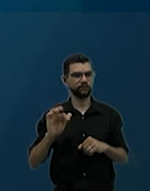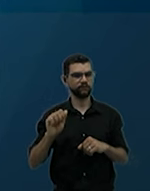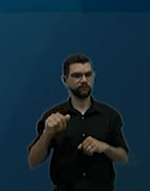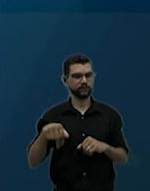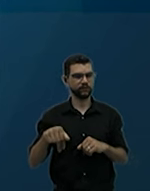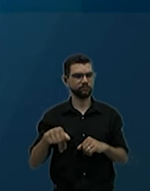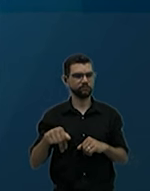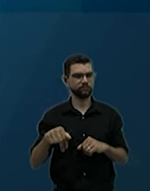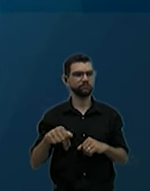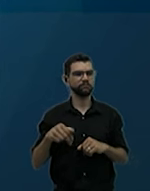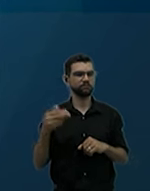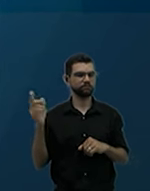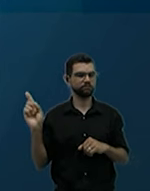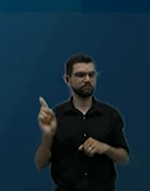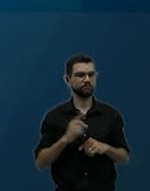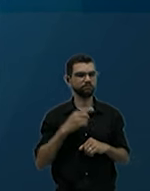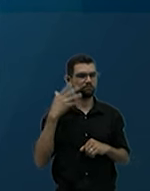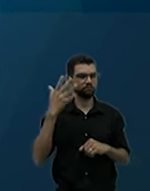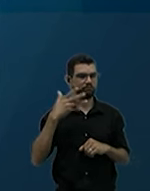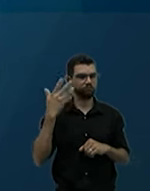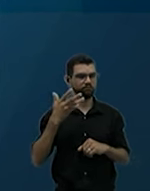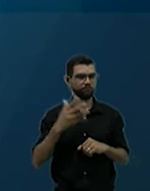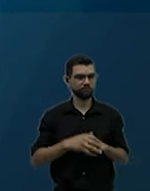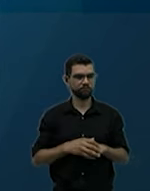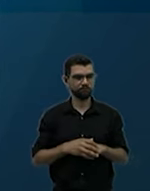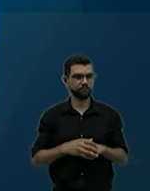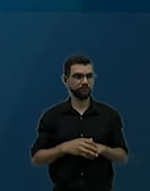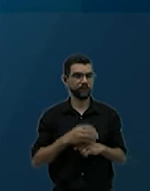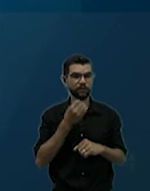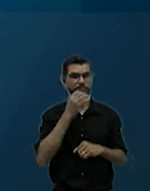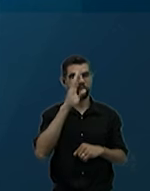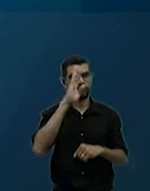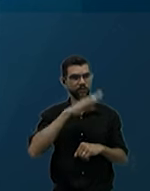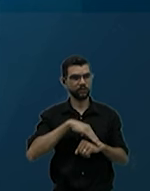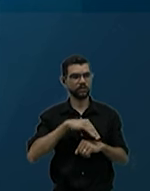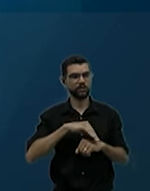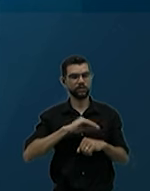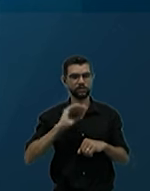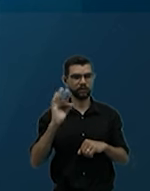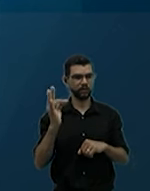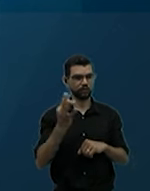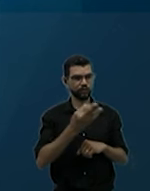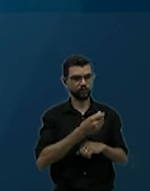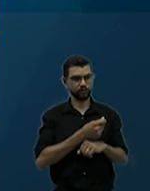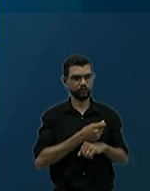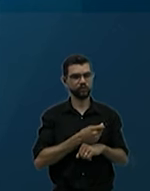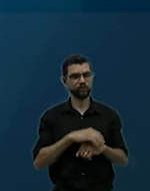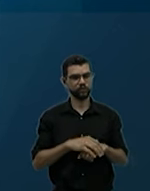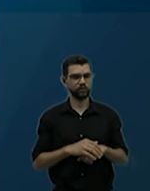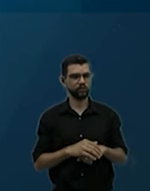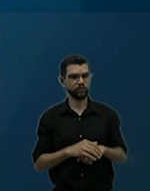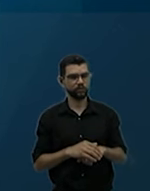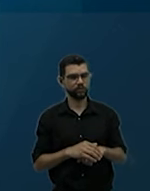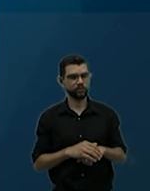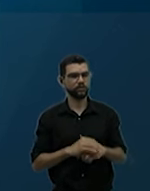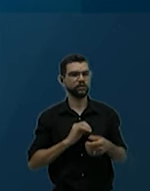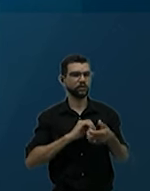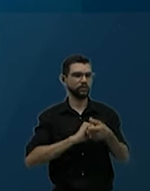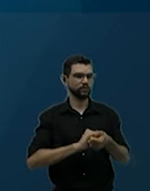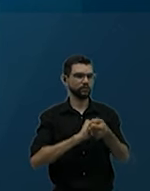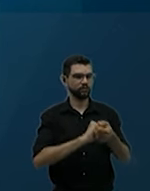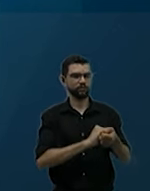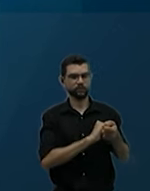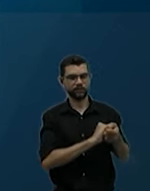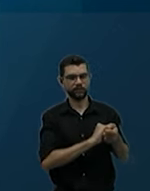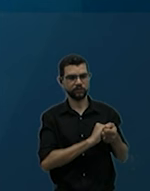Uma boa tarde a todas e todos. Inicio cumprimentando os ilustres integrantes dessa